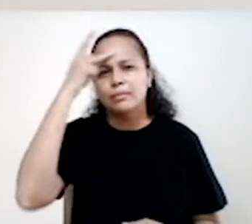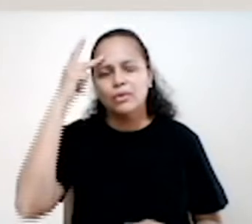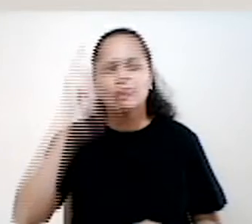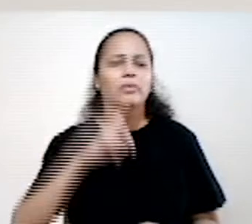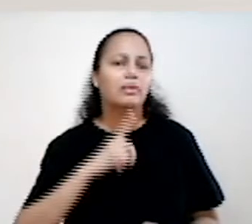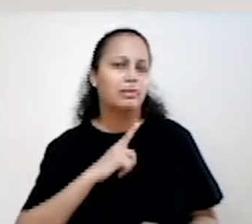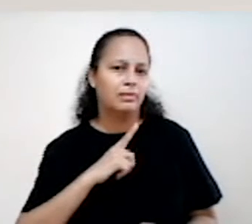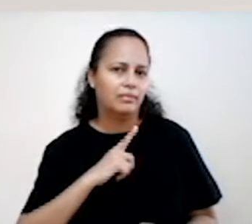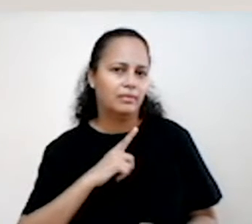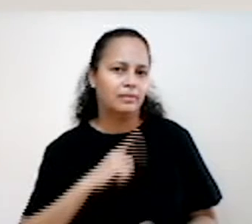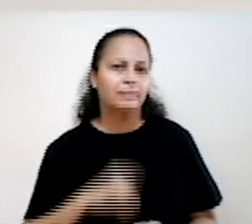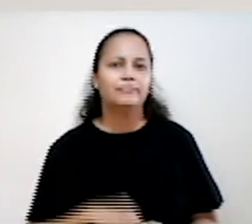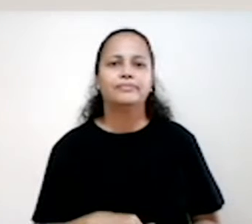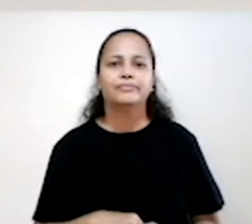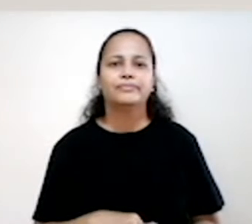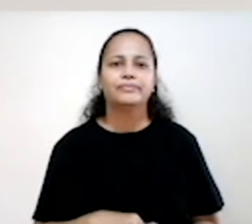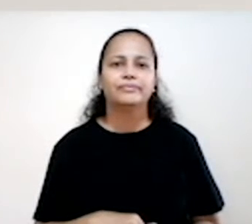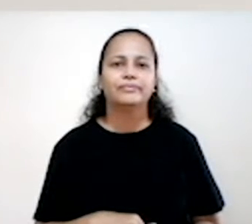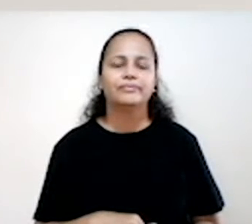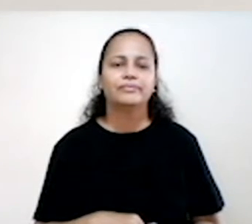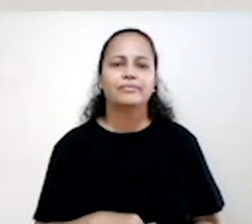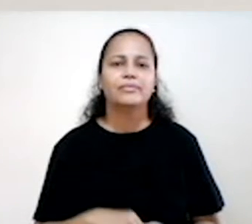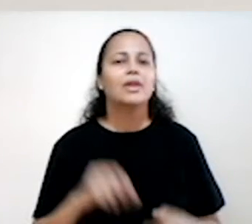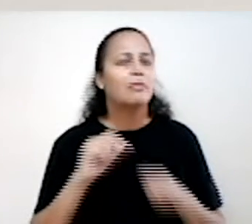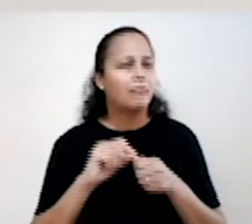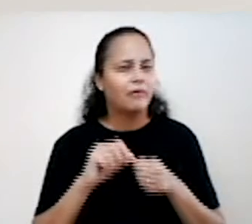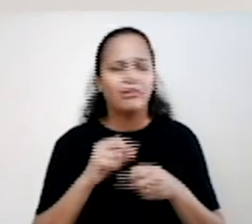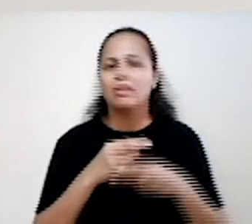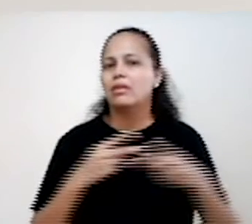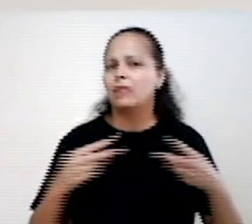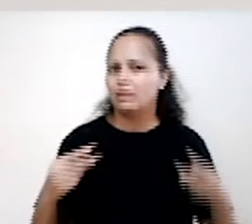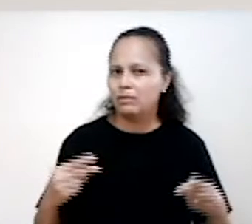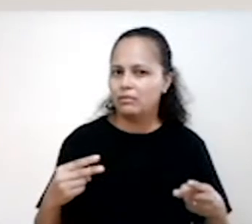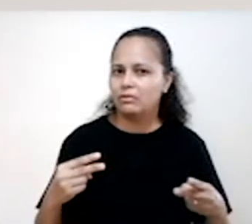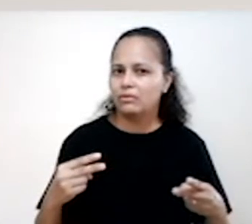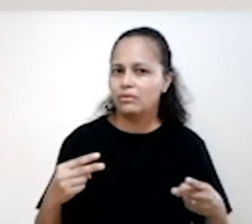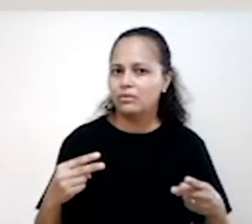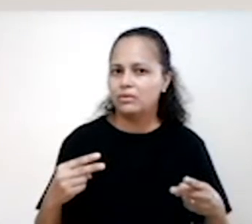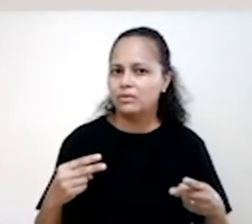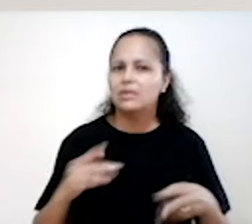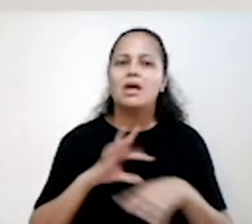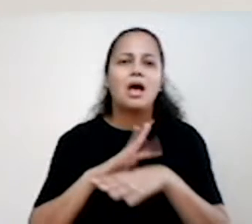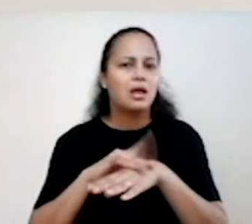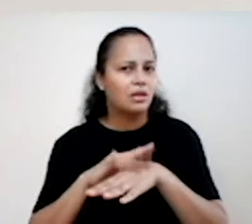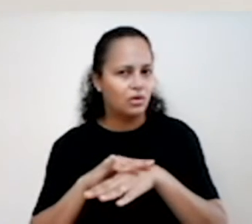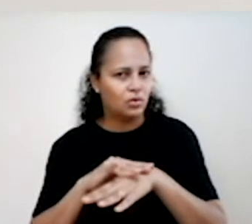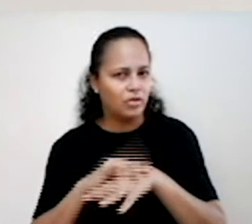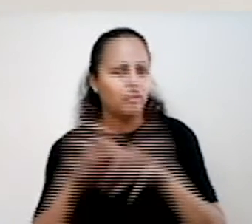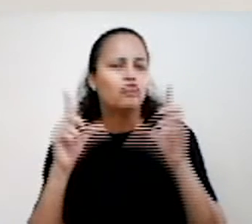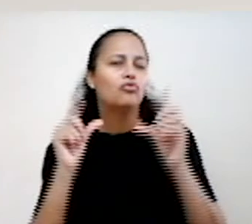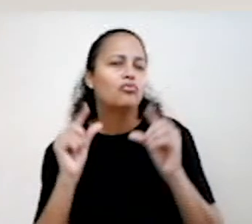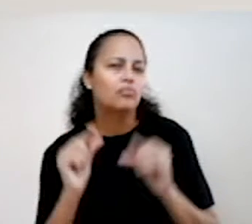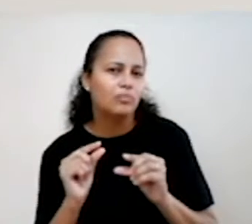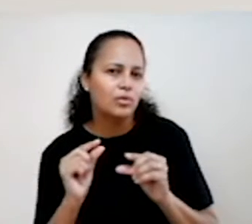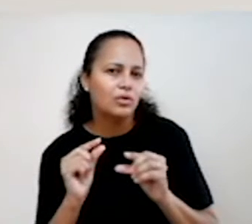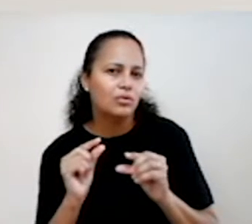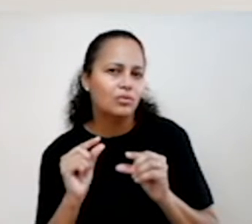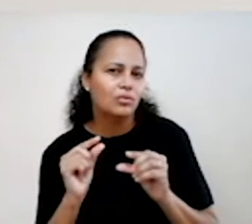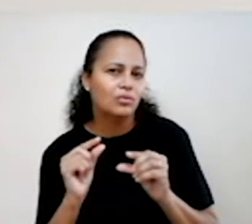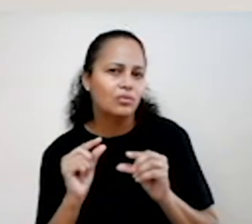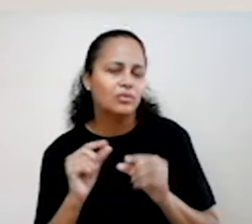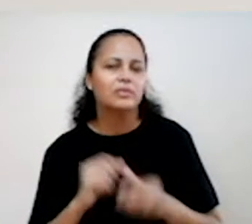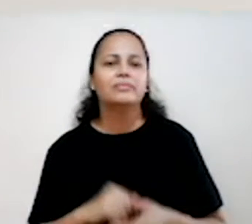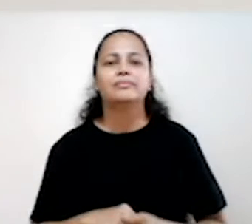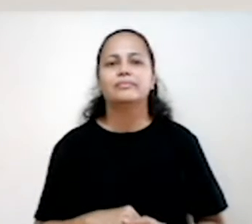pessoa apresenta. A redução da produtividade é um outro fator. A síndrome de burnout, ela reduz a produtividade,